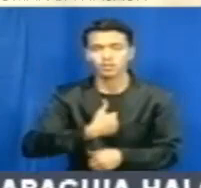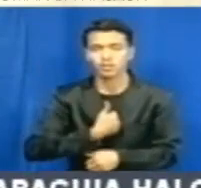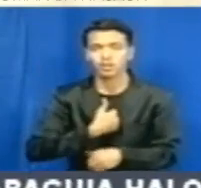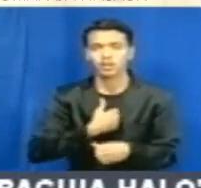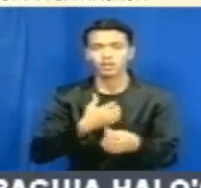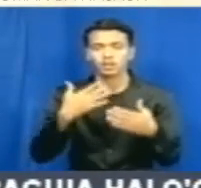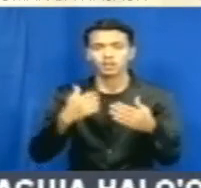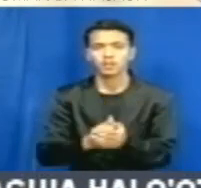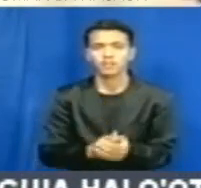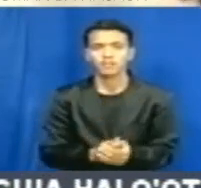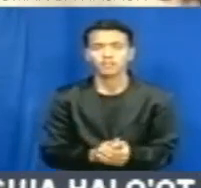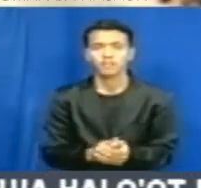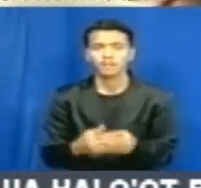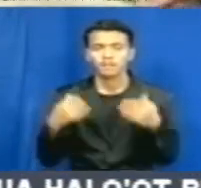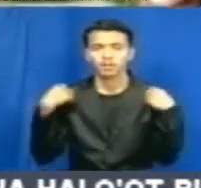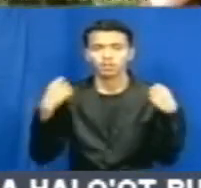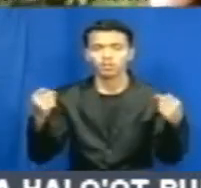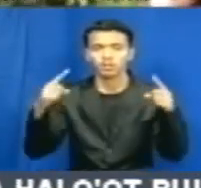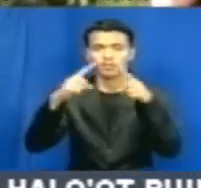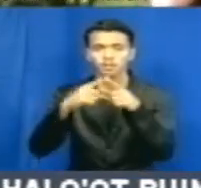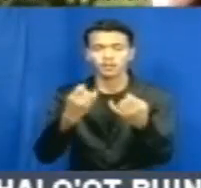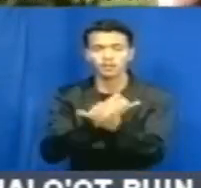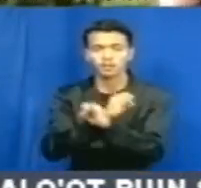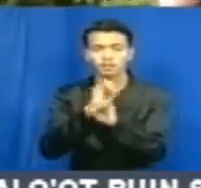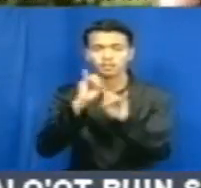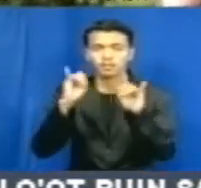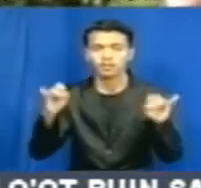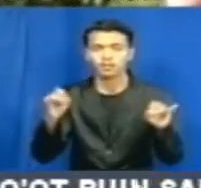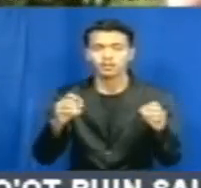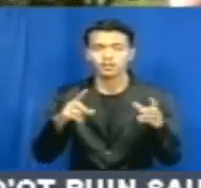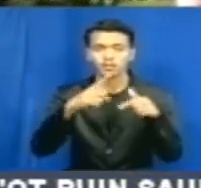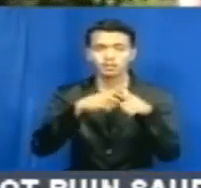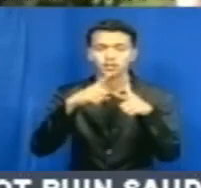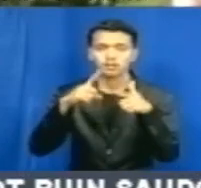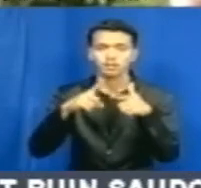luta para libertação nacional e depois